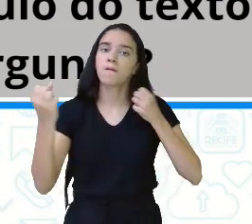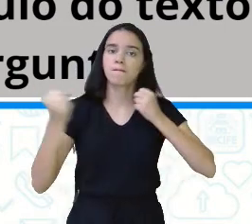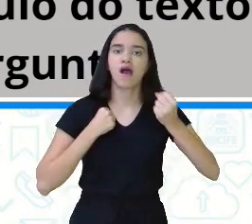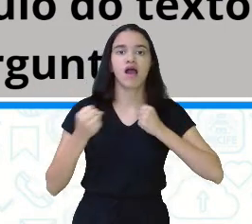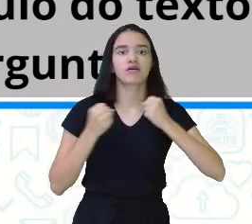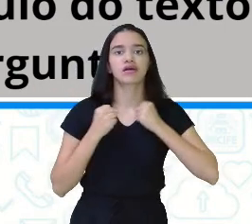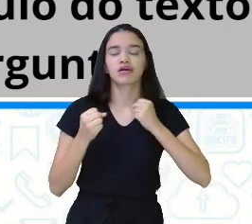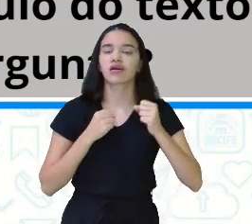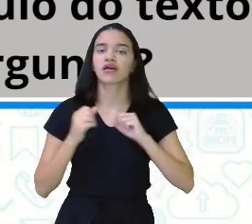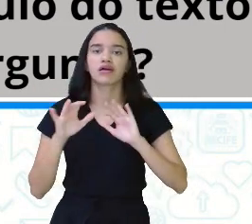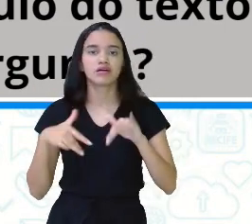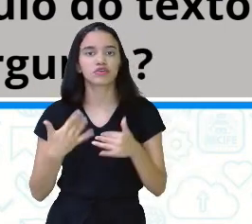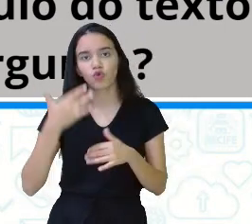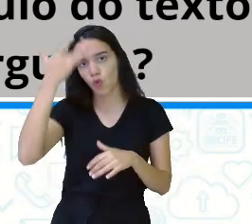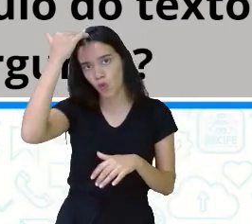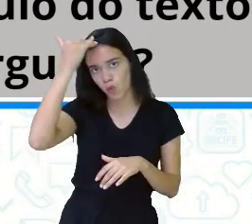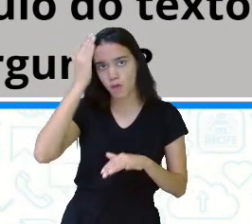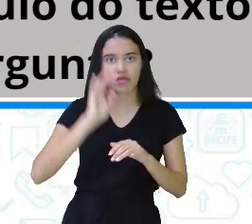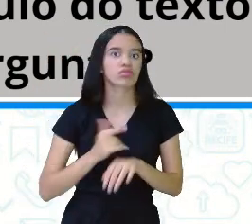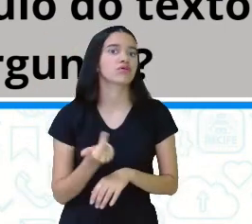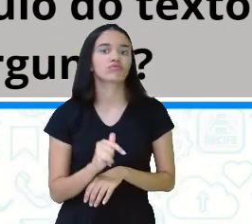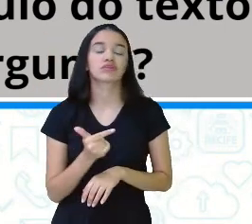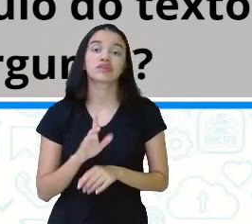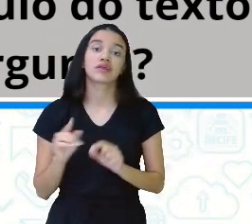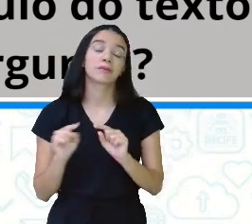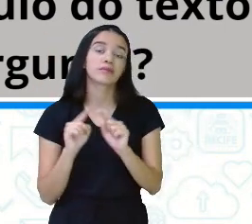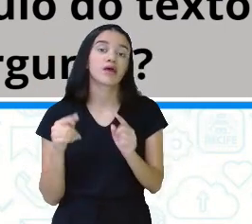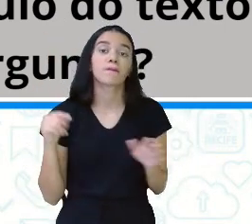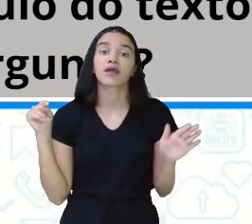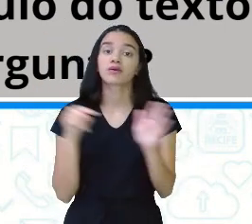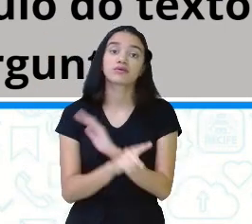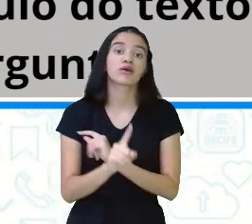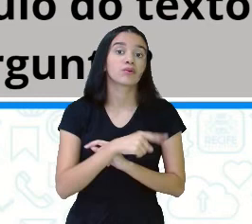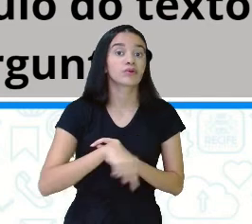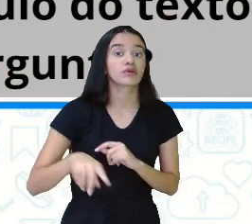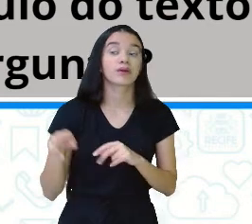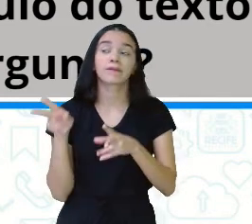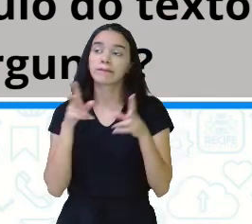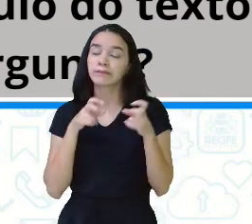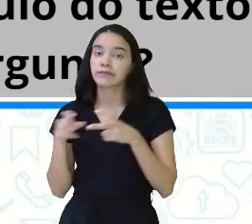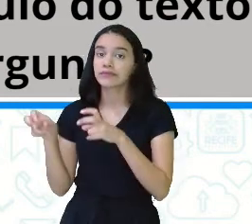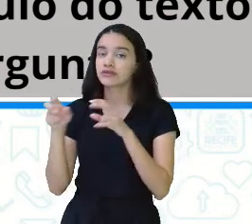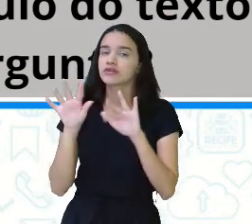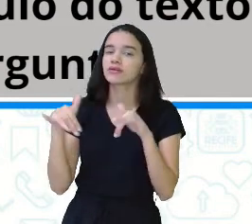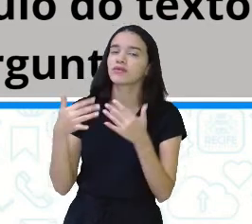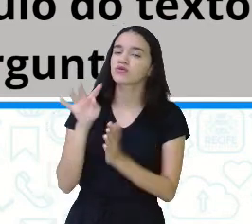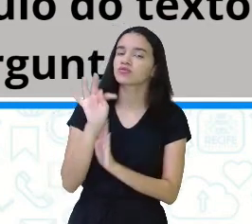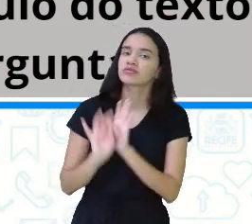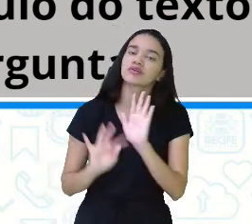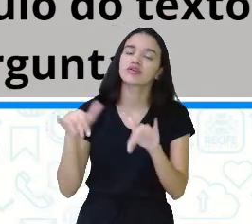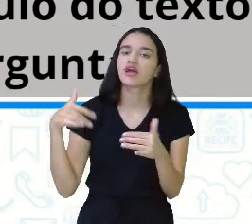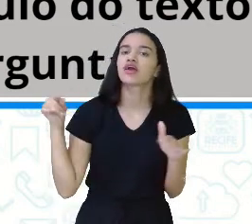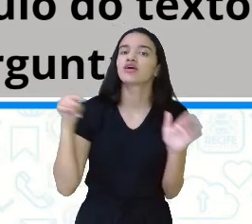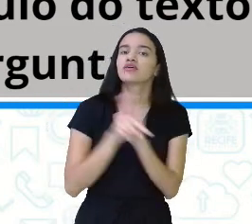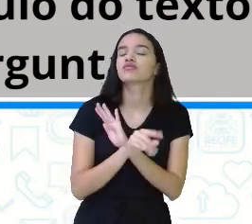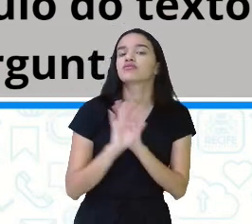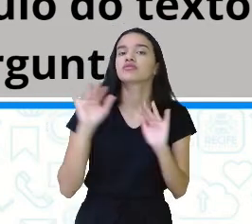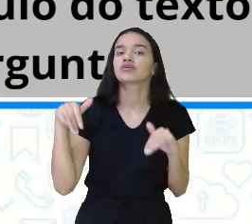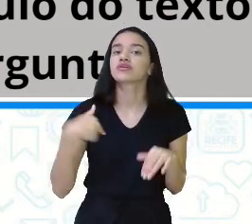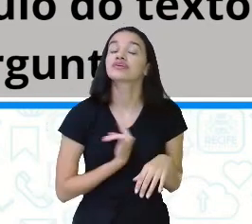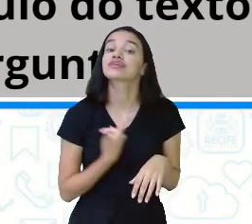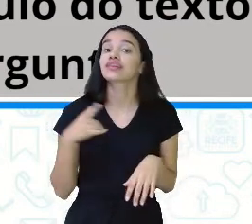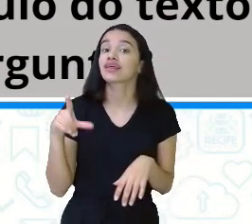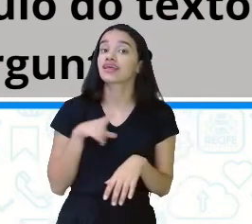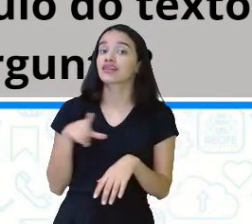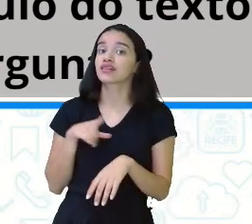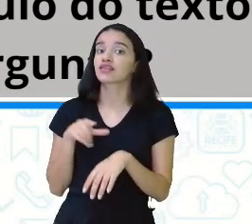é inocente nessa história. Mas a pergunta que eu estou fazendo é, observe o texto ao lado e responda. Qual o sinal de pontuação que está no